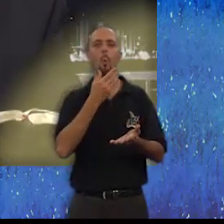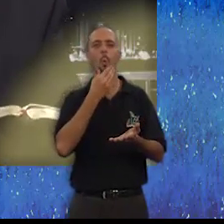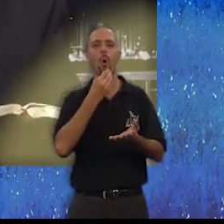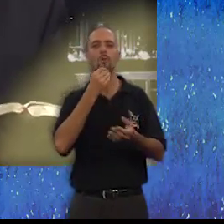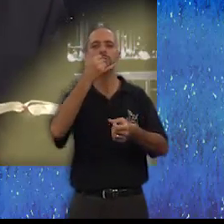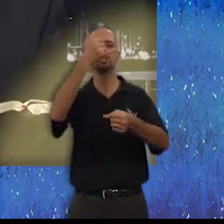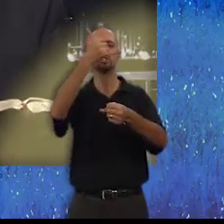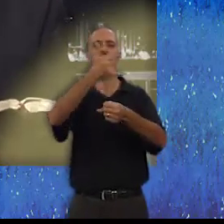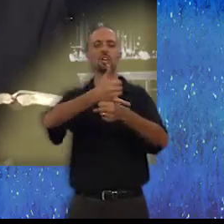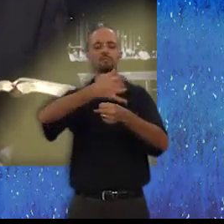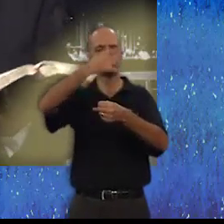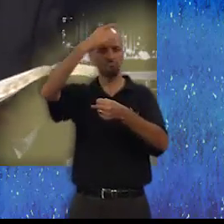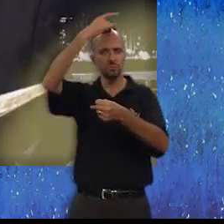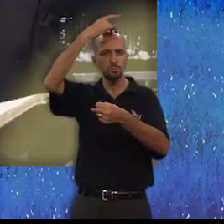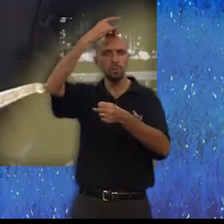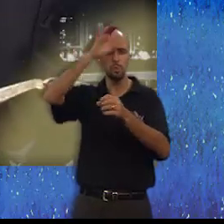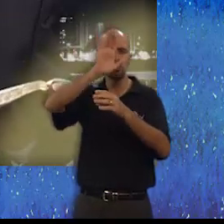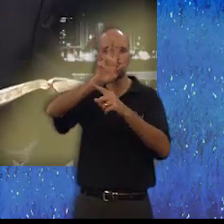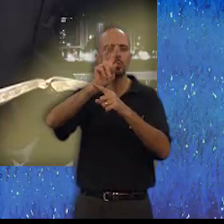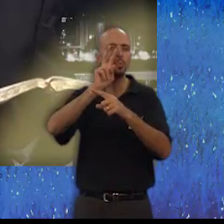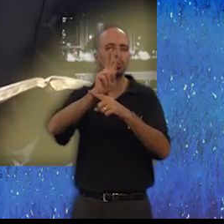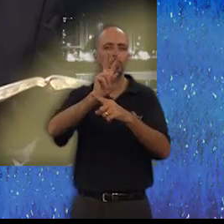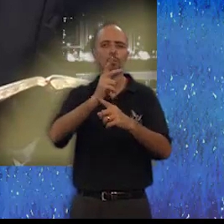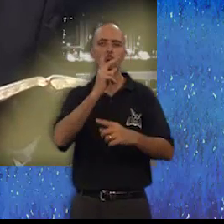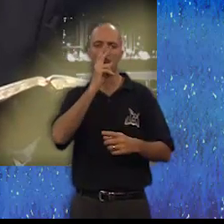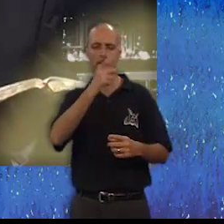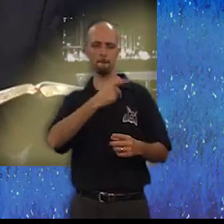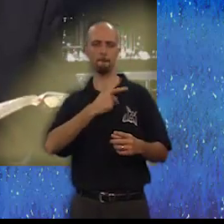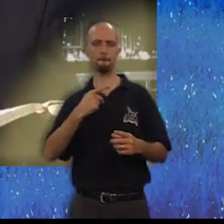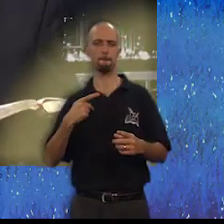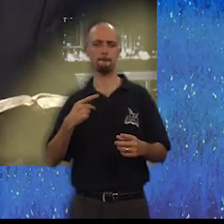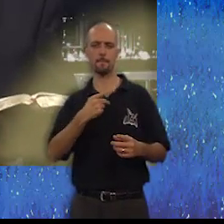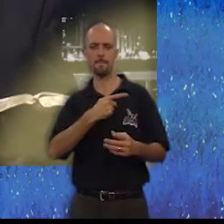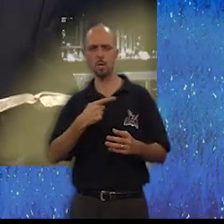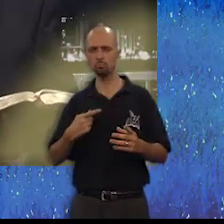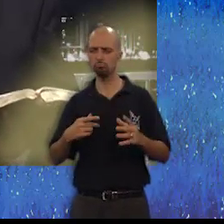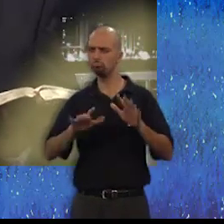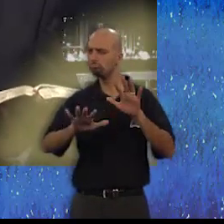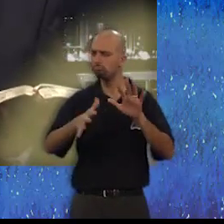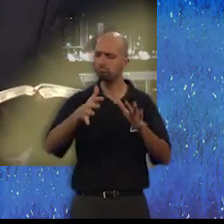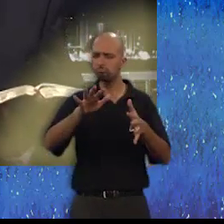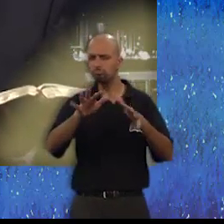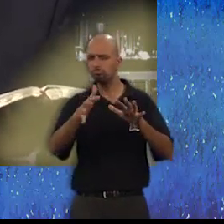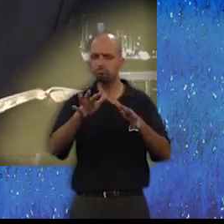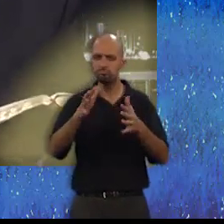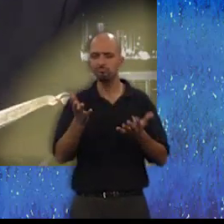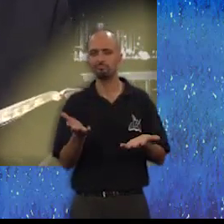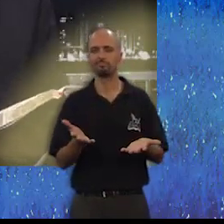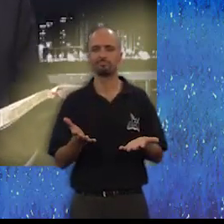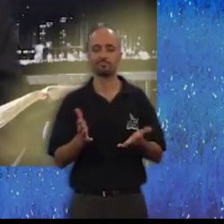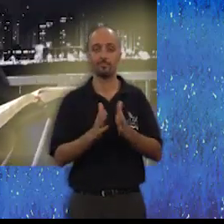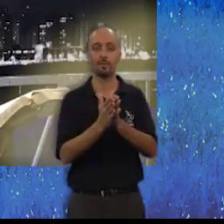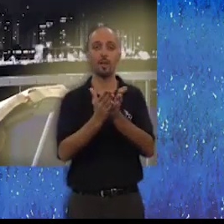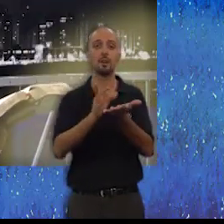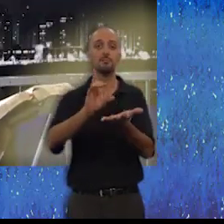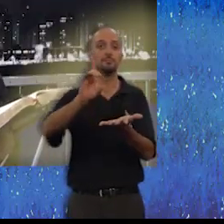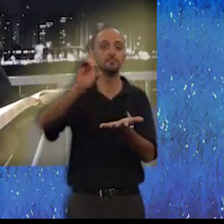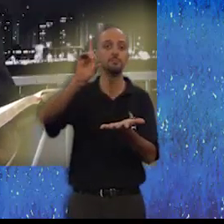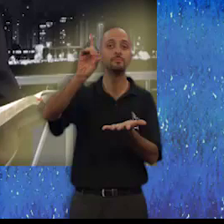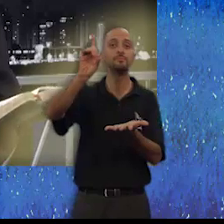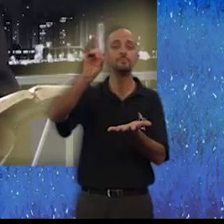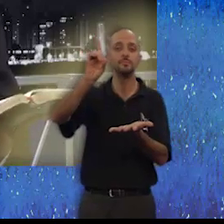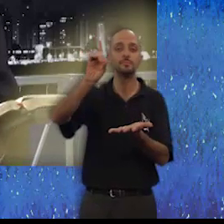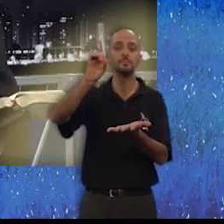do povo. Ele era um dos principais dos judeus. E a Bíblia diz que esse